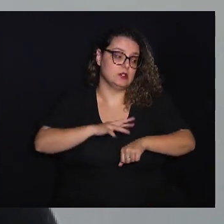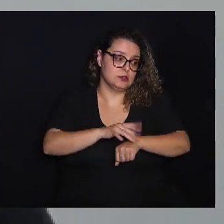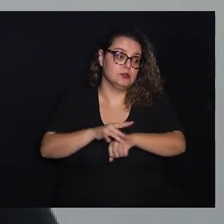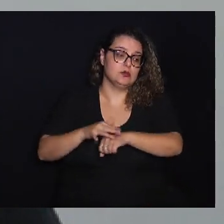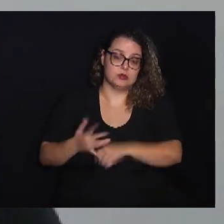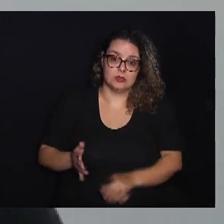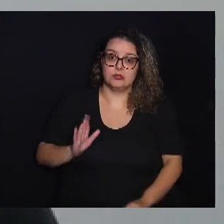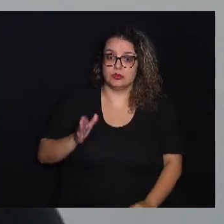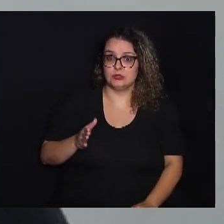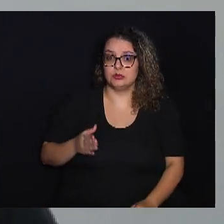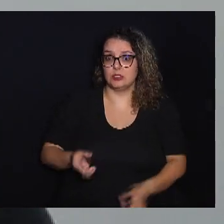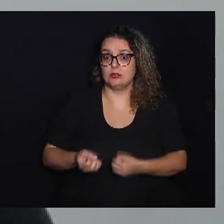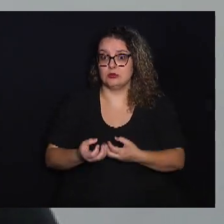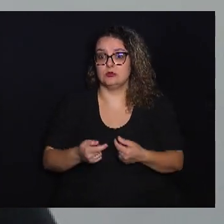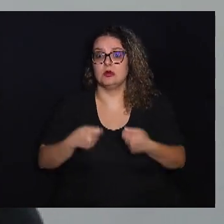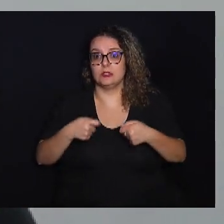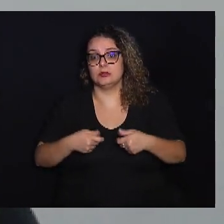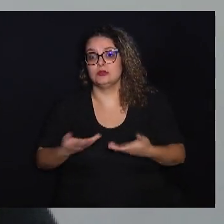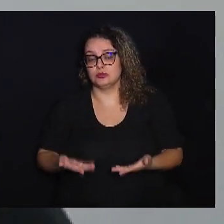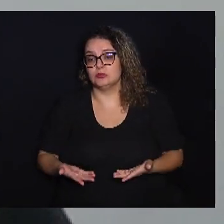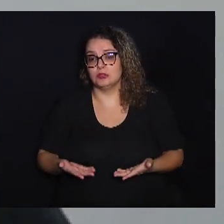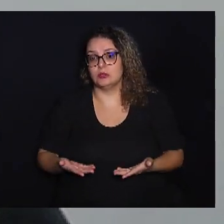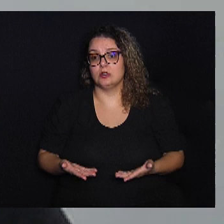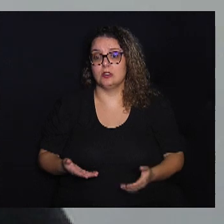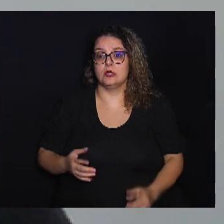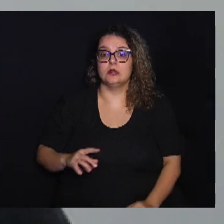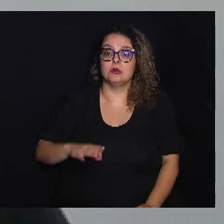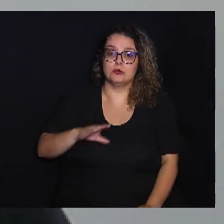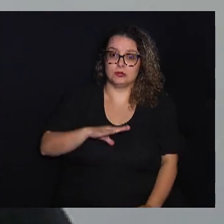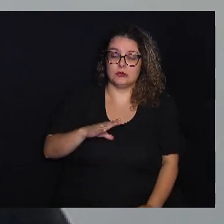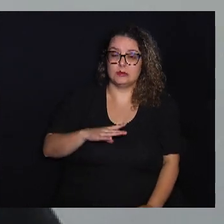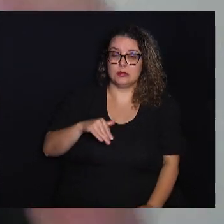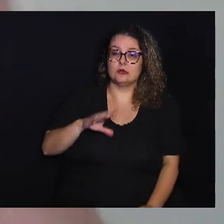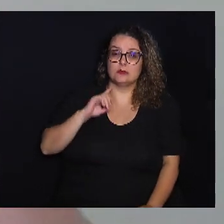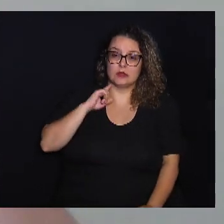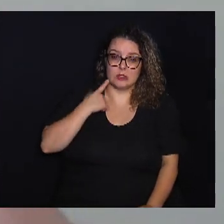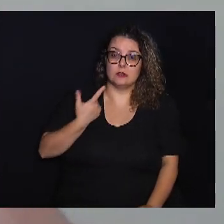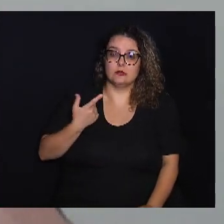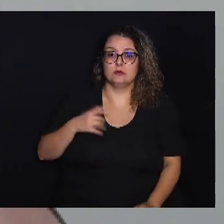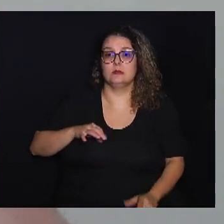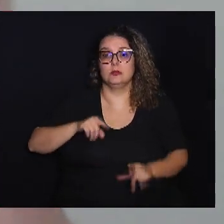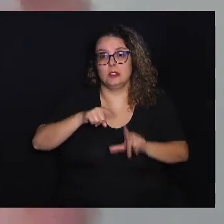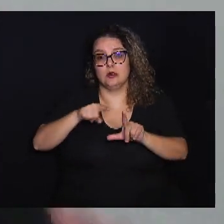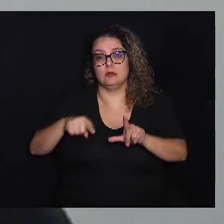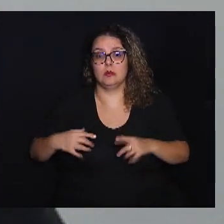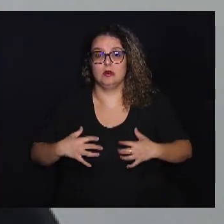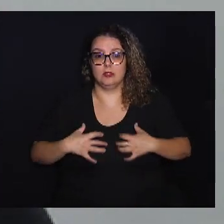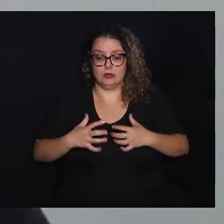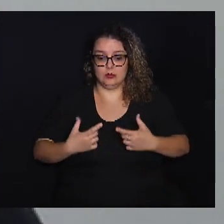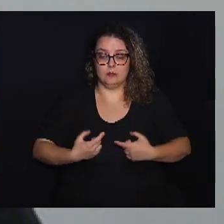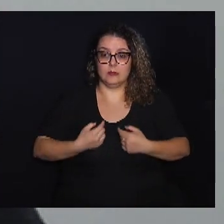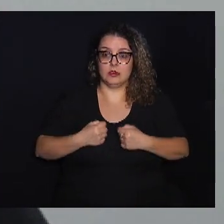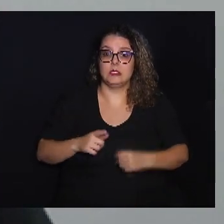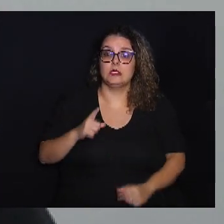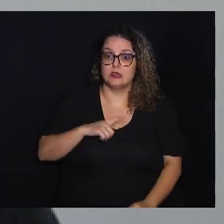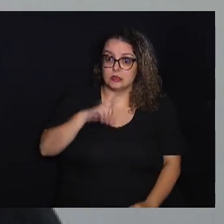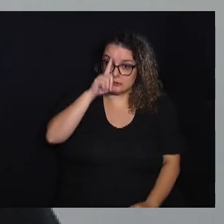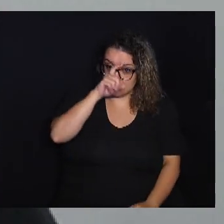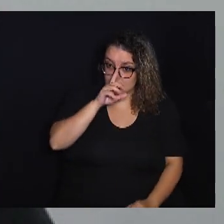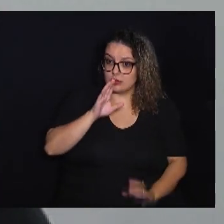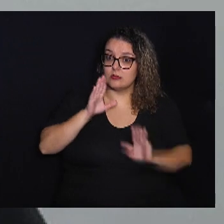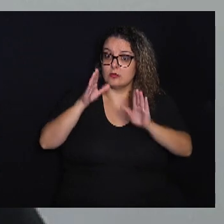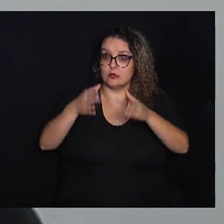até hospitais voltados à saúde pulmonar. Né? Então, de fato, é uma expectativa, né?